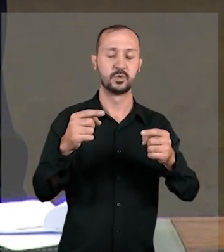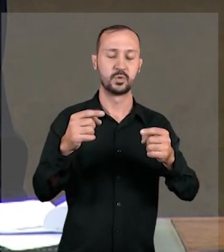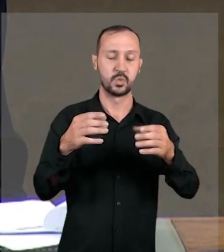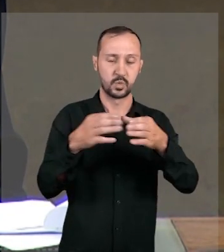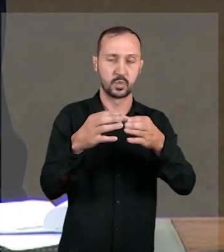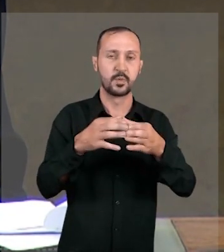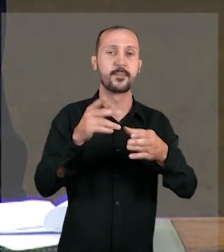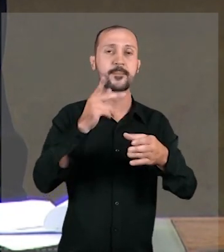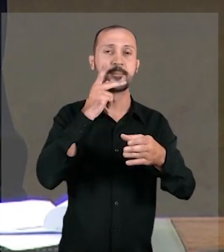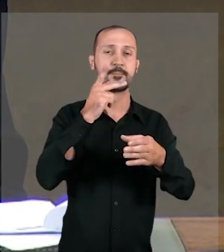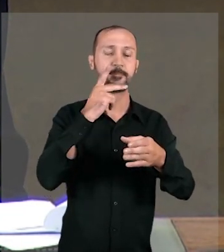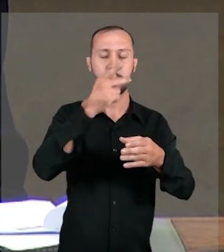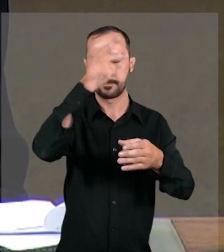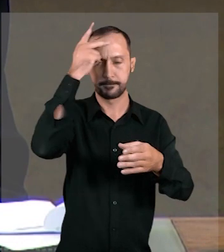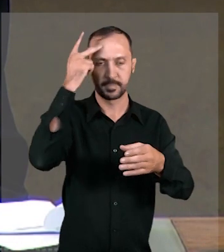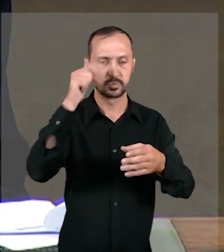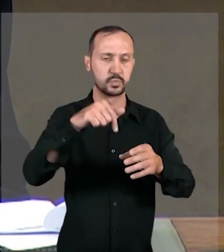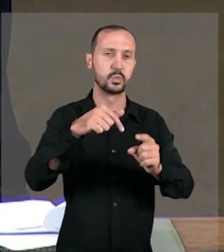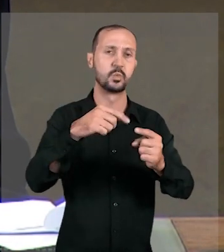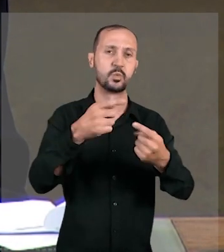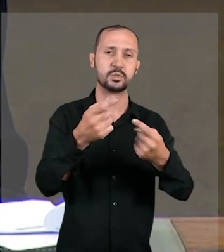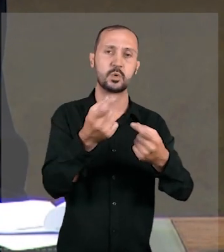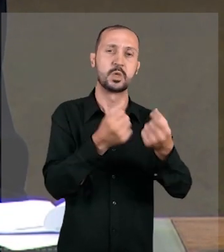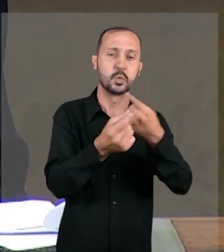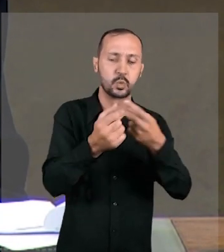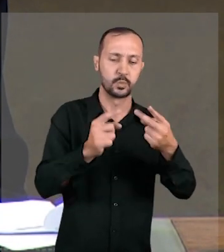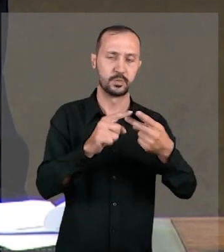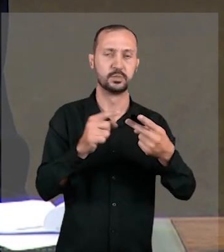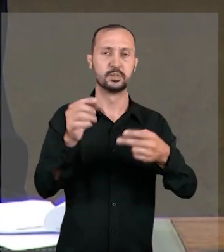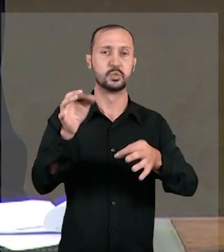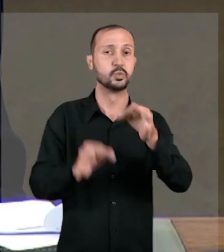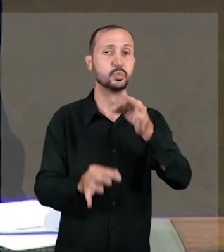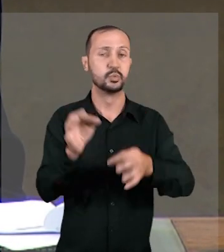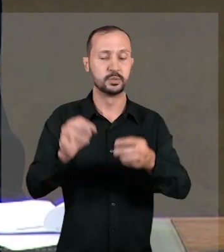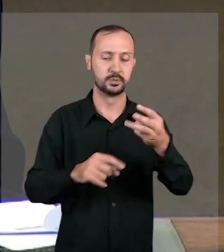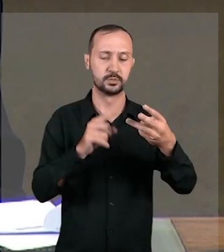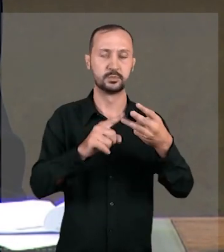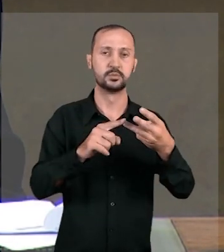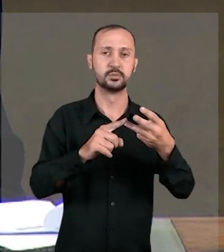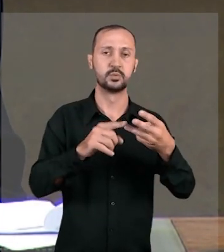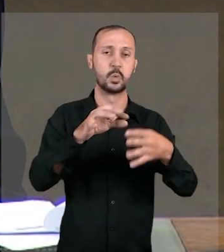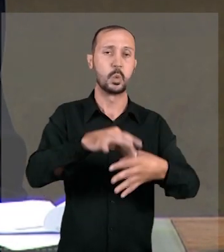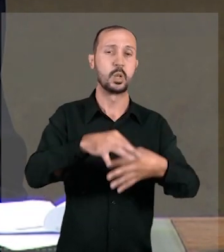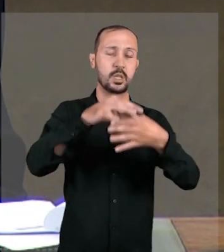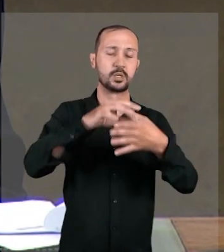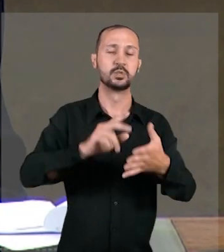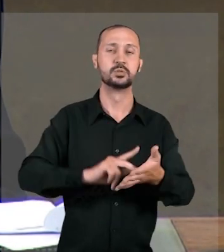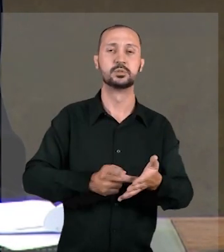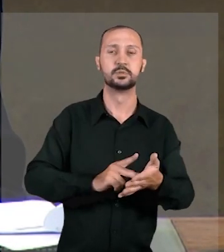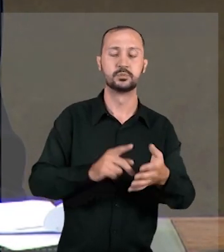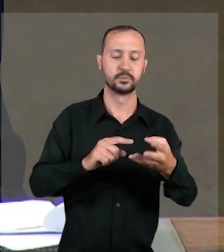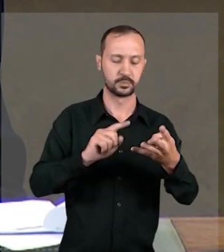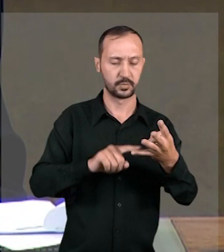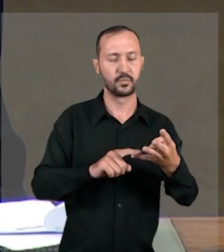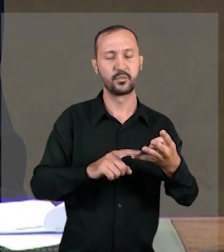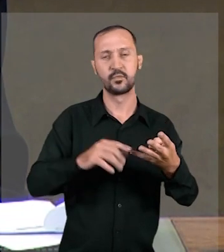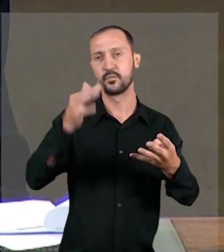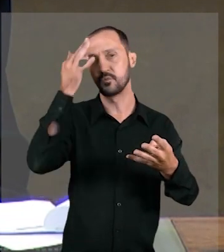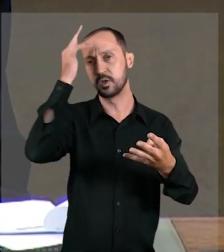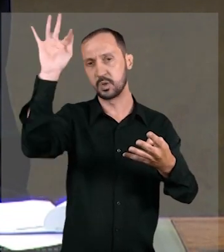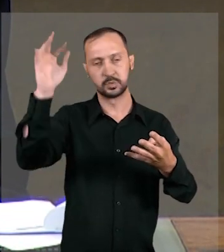sua estrela, o seu economista, ou o seu jurista, ou o seu líder sindical, ou o seu